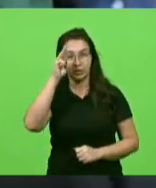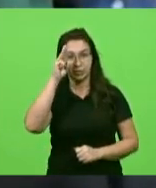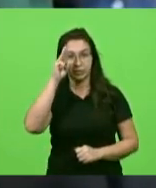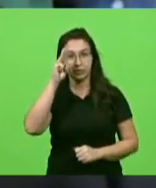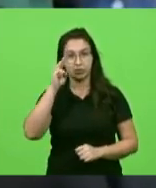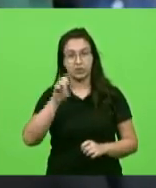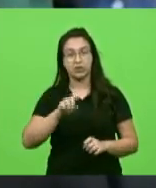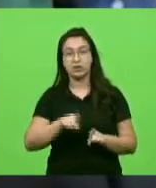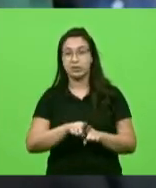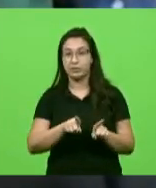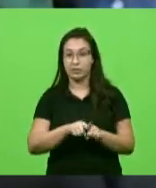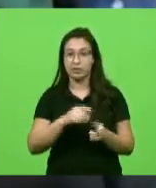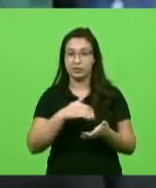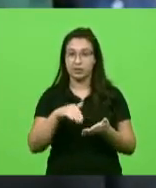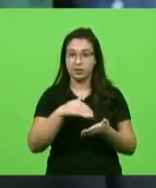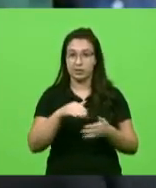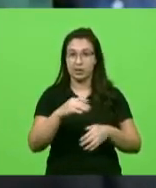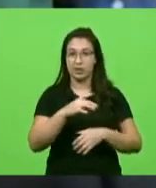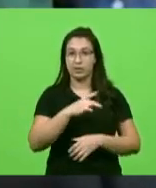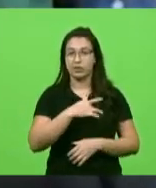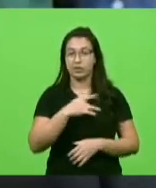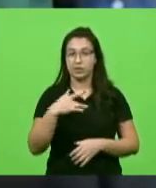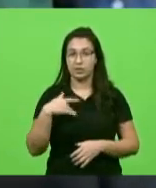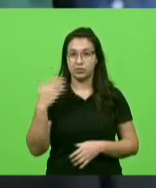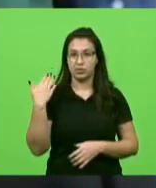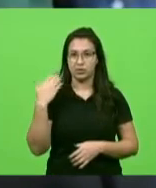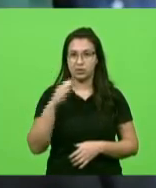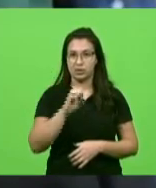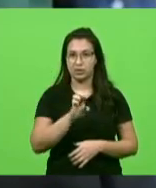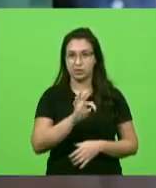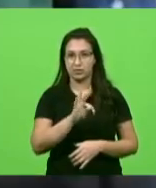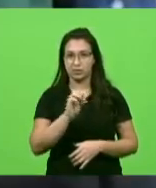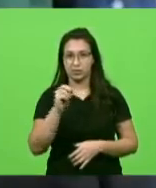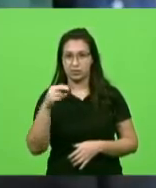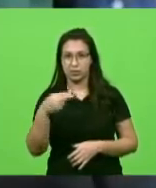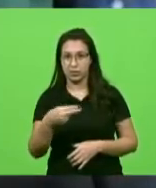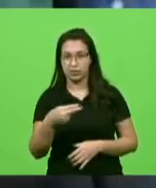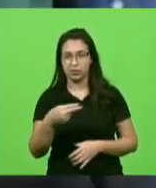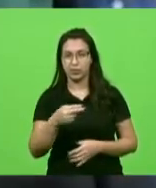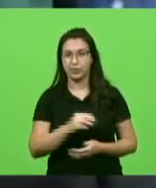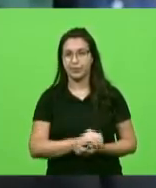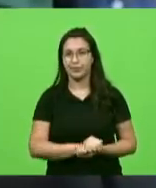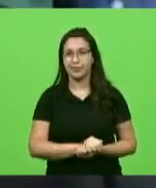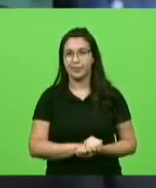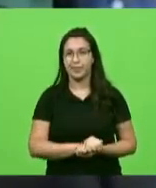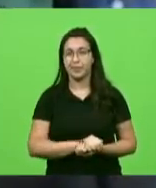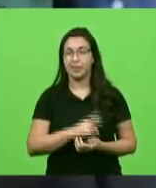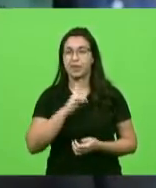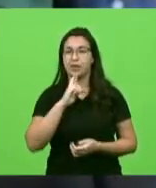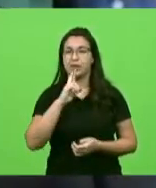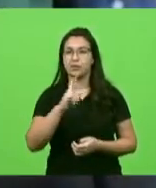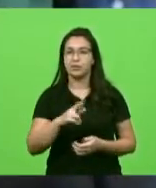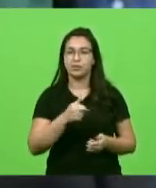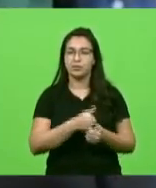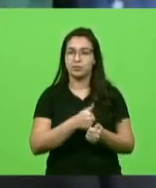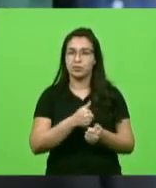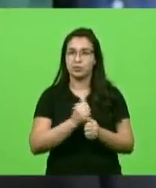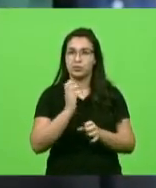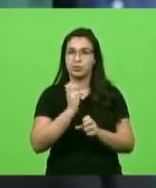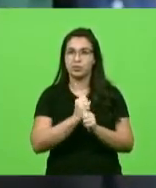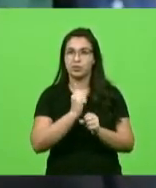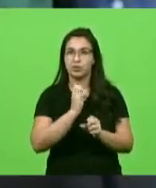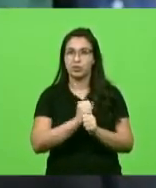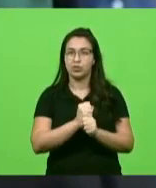com secretário de Estado da Saúde al Sobral de Souza Zeferino tem como a resposta que o tecido adiposo Santa